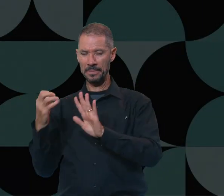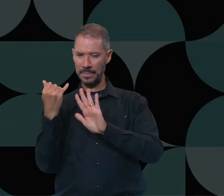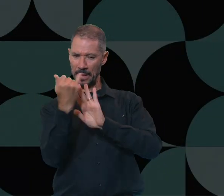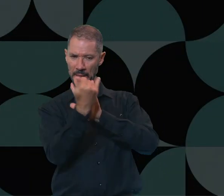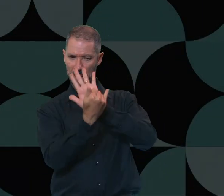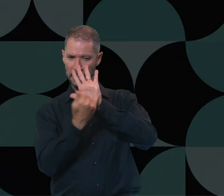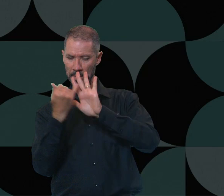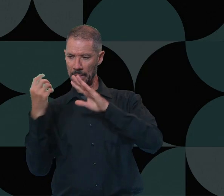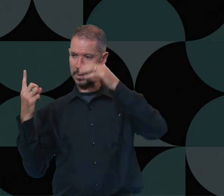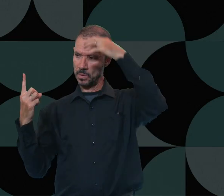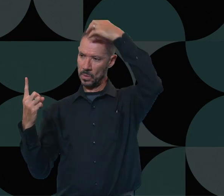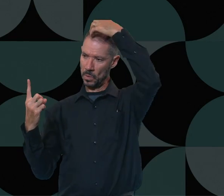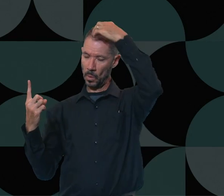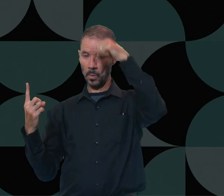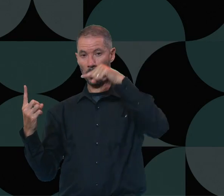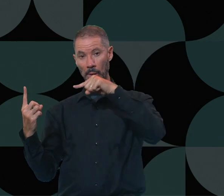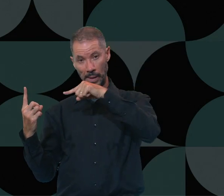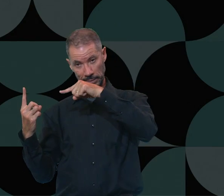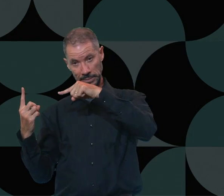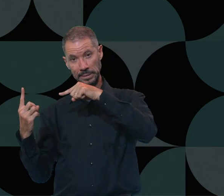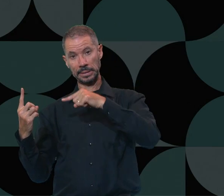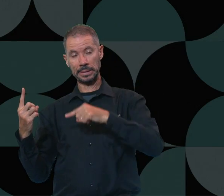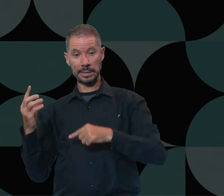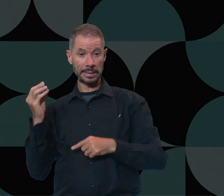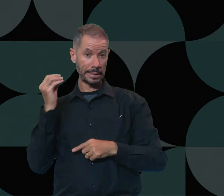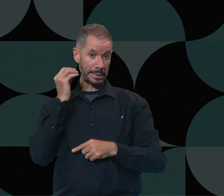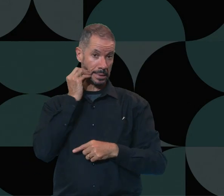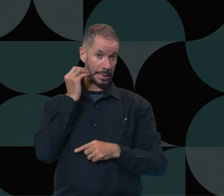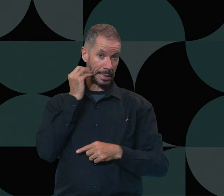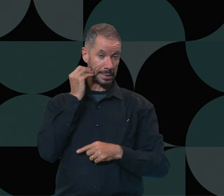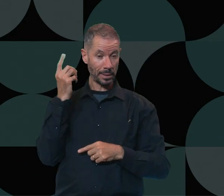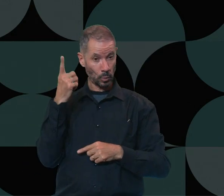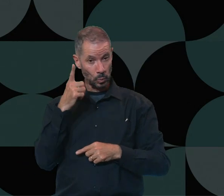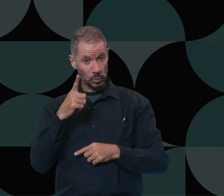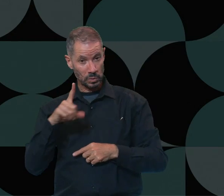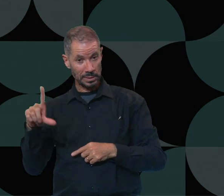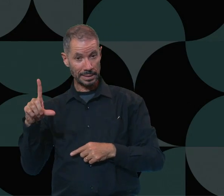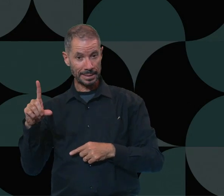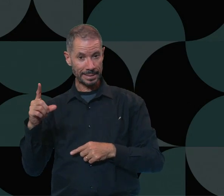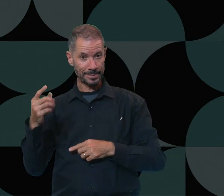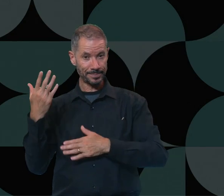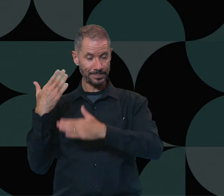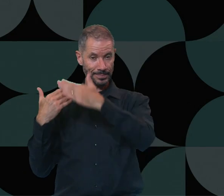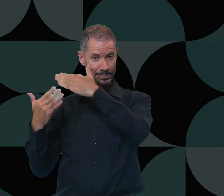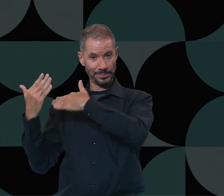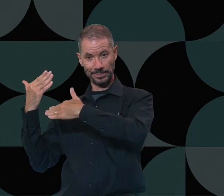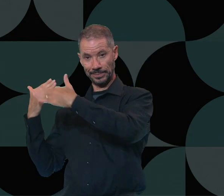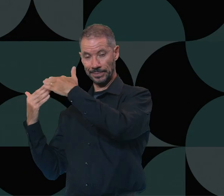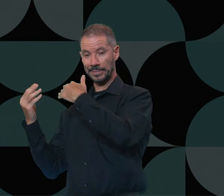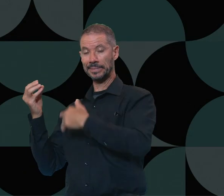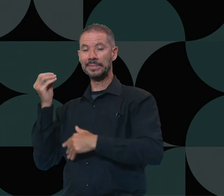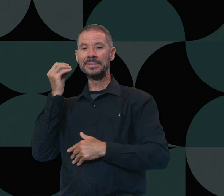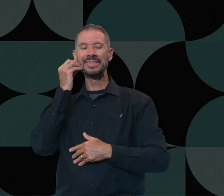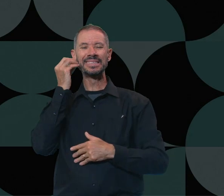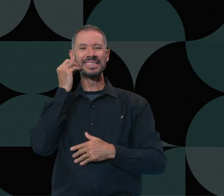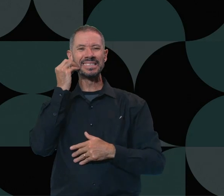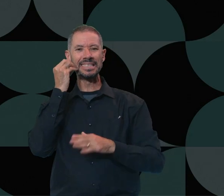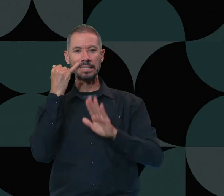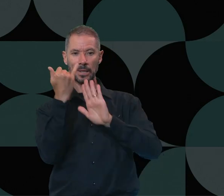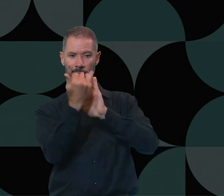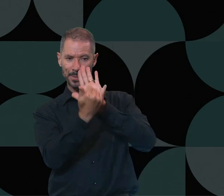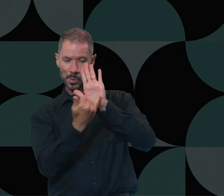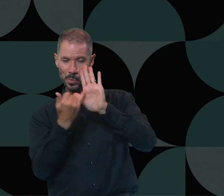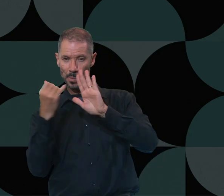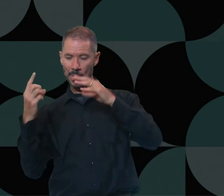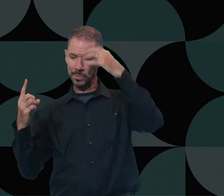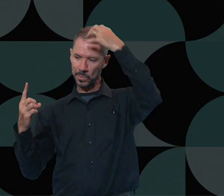do rei Davi. Ele tenta, por não conseguir afetar o seu passado, ele vai tentar agora denegrir a imagem